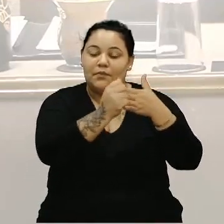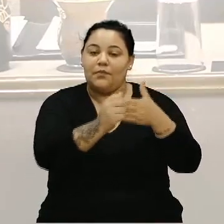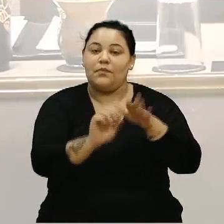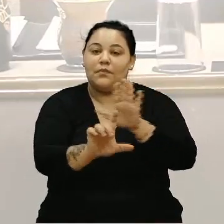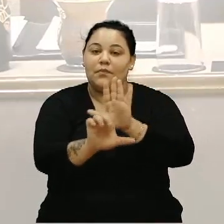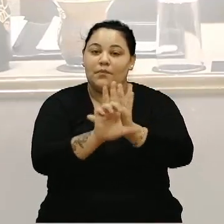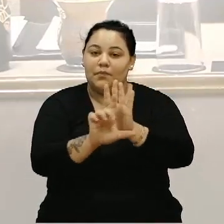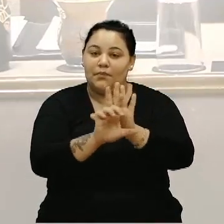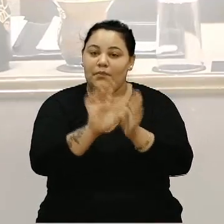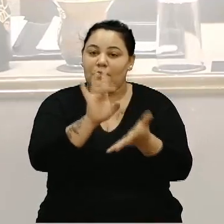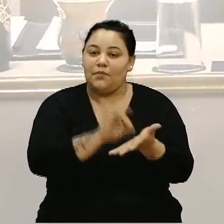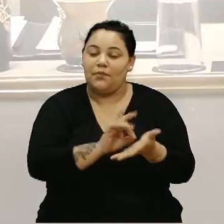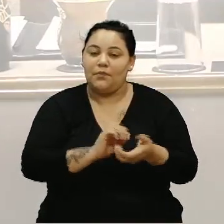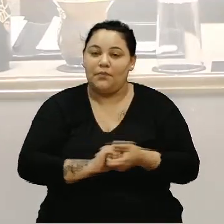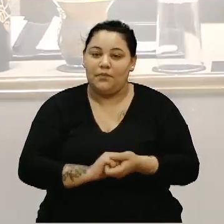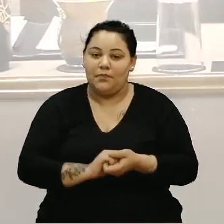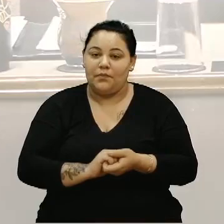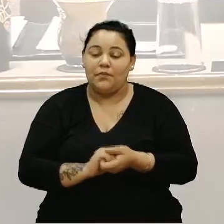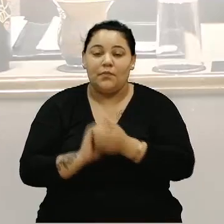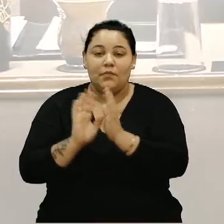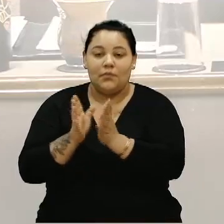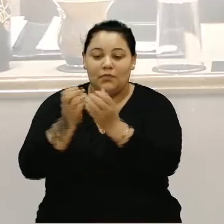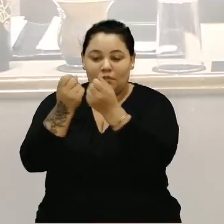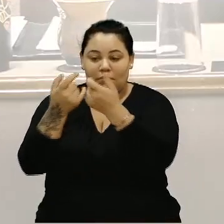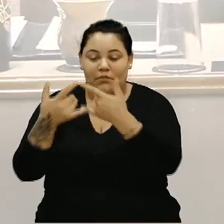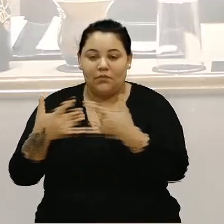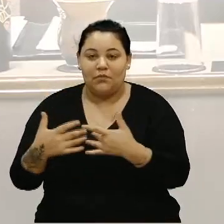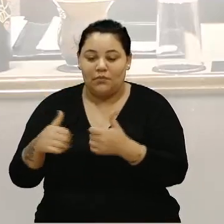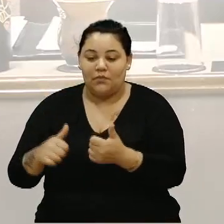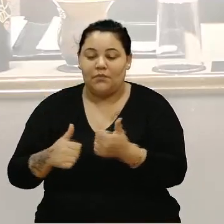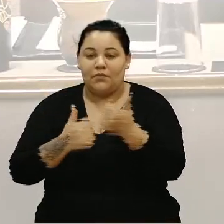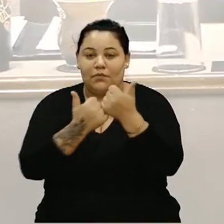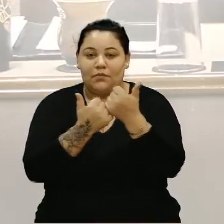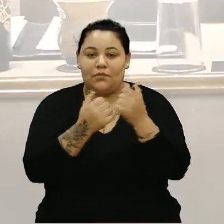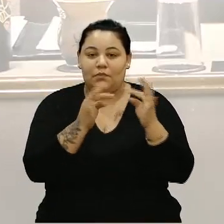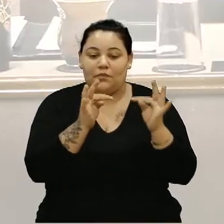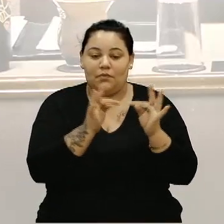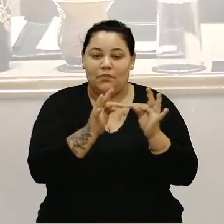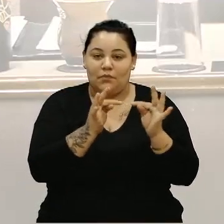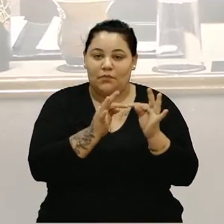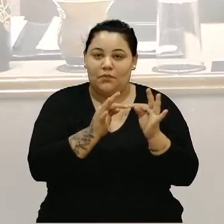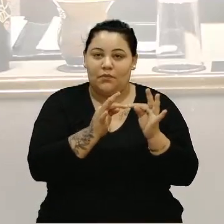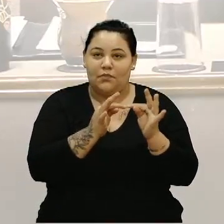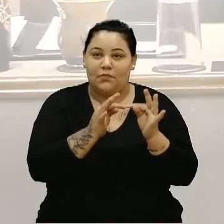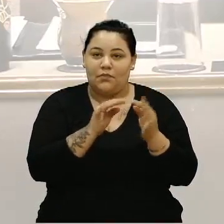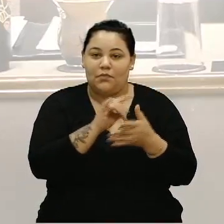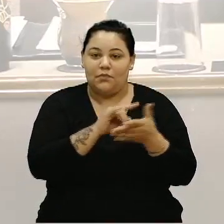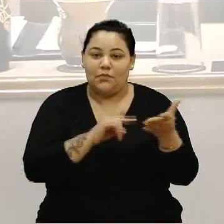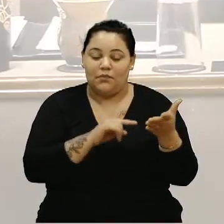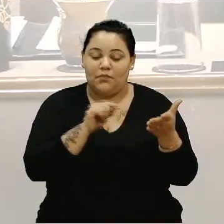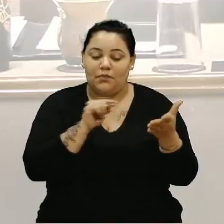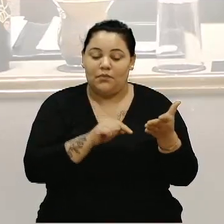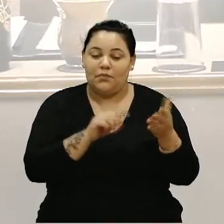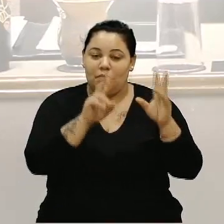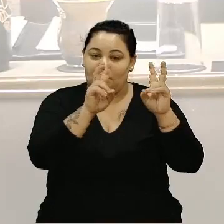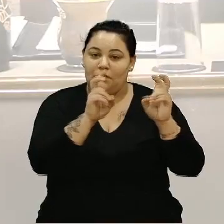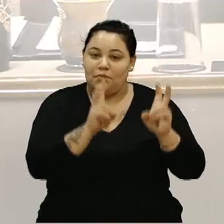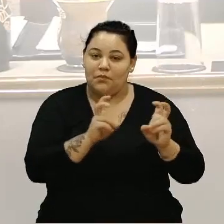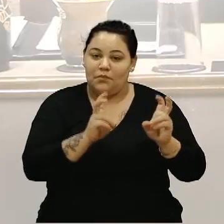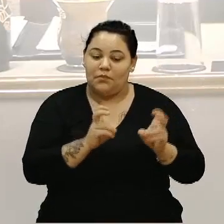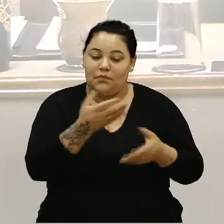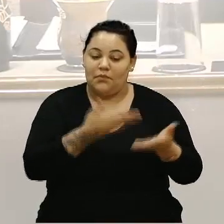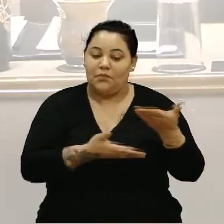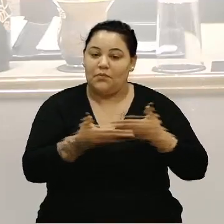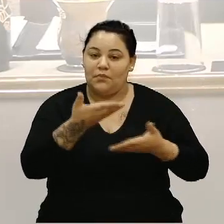legislação vigente. Conforme destacado pelo assessor técnico do seu parecer, a matéria em apreço atende